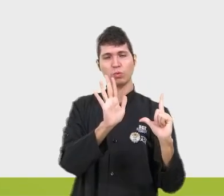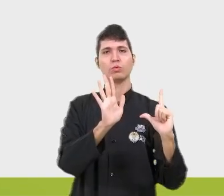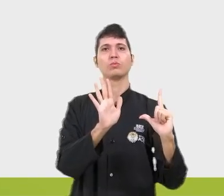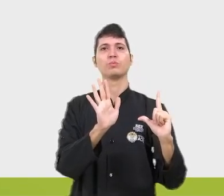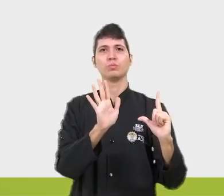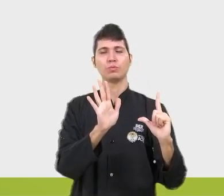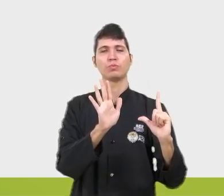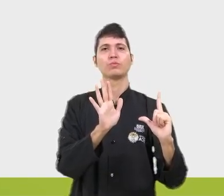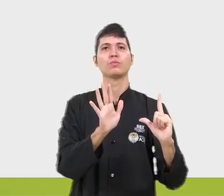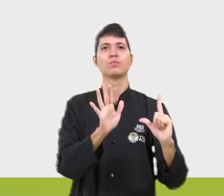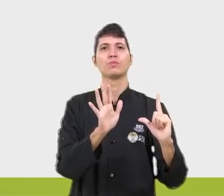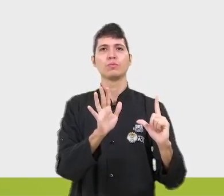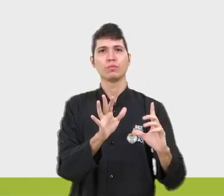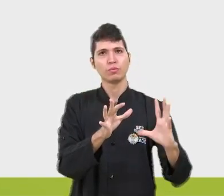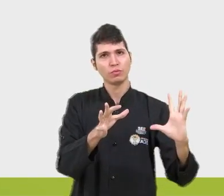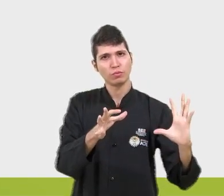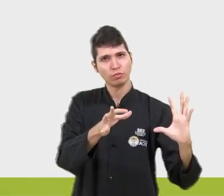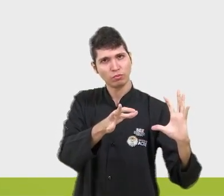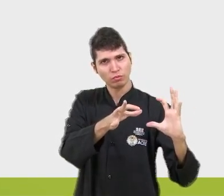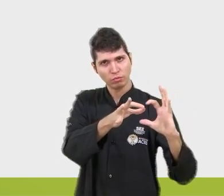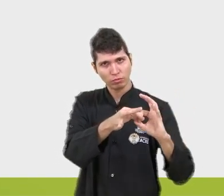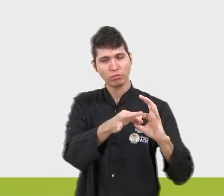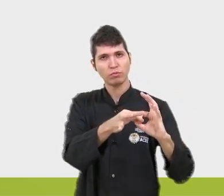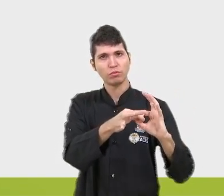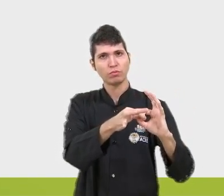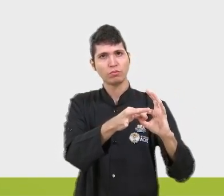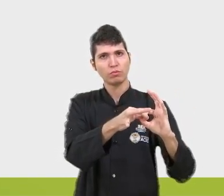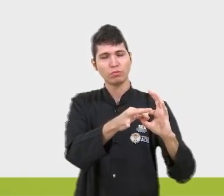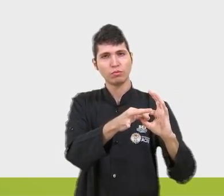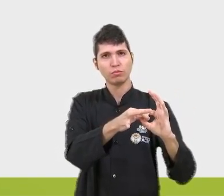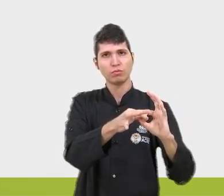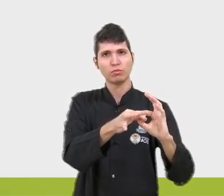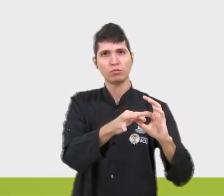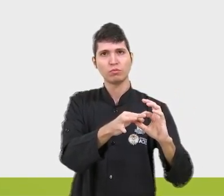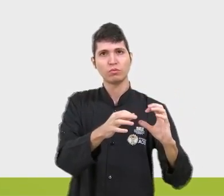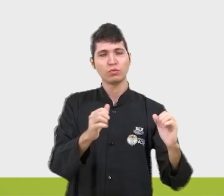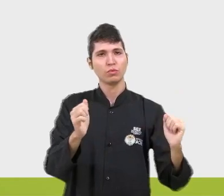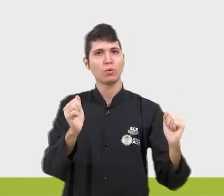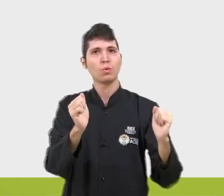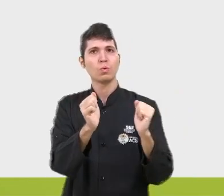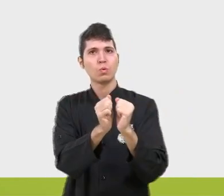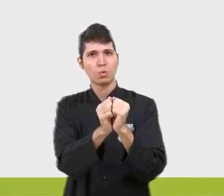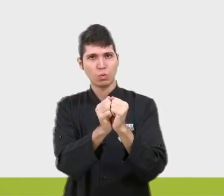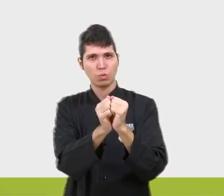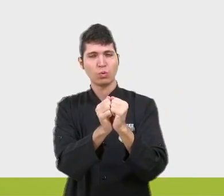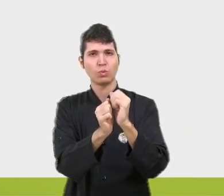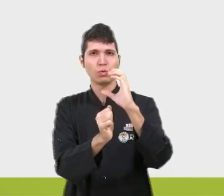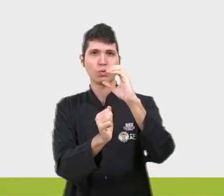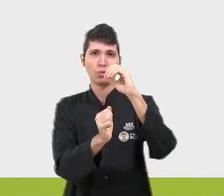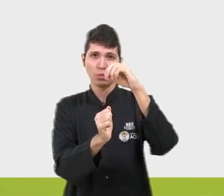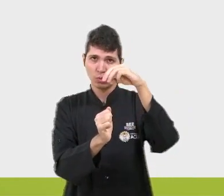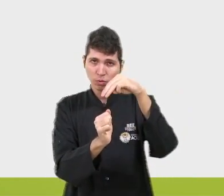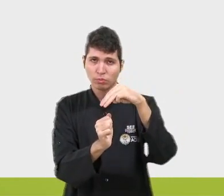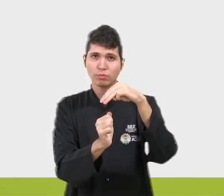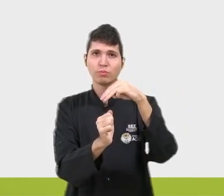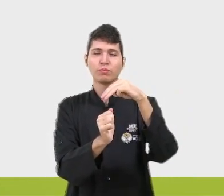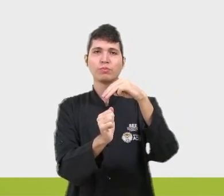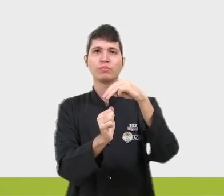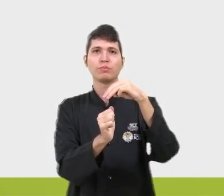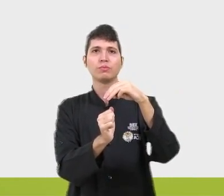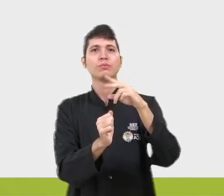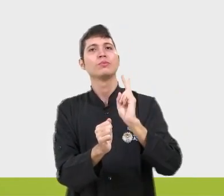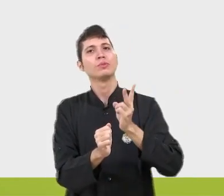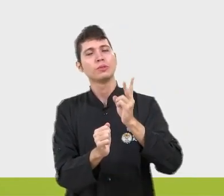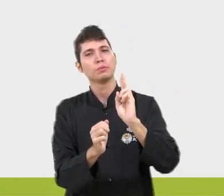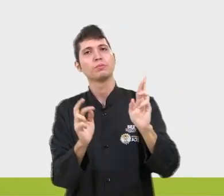faz uma conexão com o que foi dito anteriormente e o com efeito é o efeito do que foi dito anteriormente. Então, sempre tem